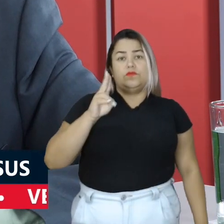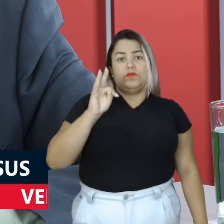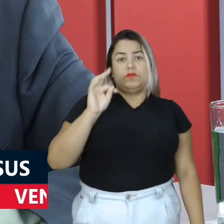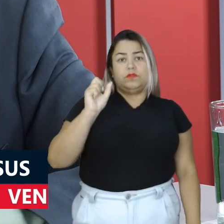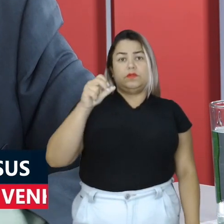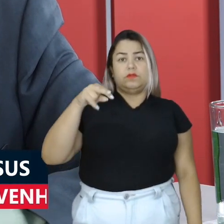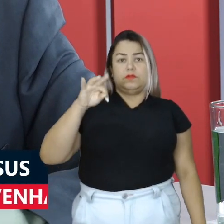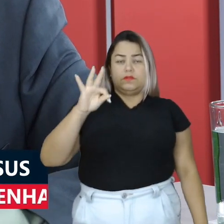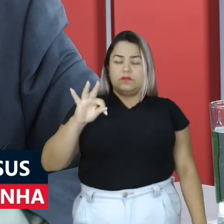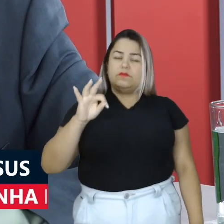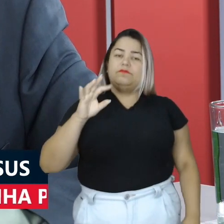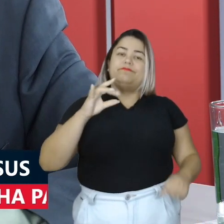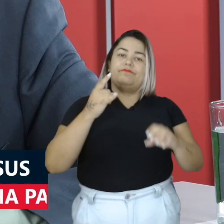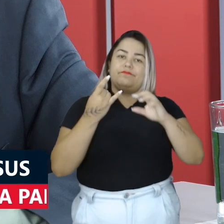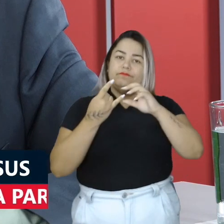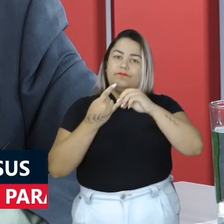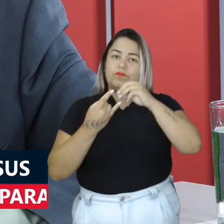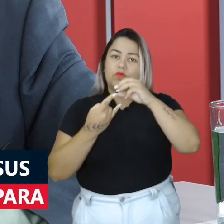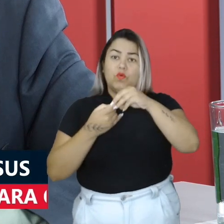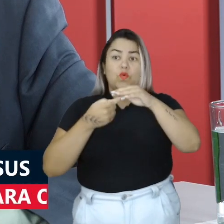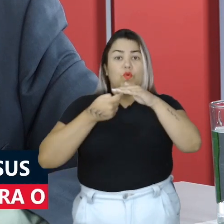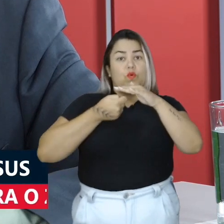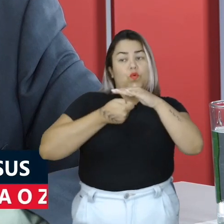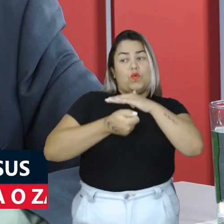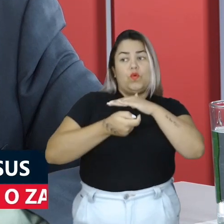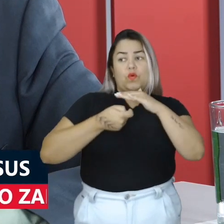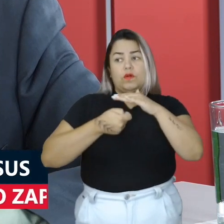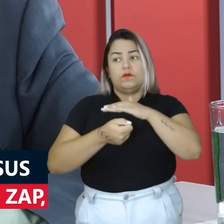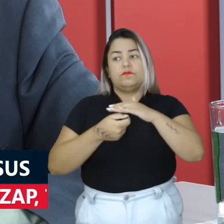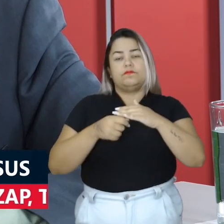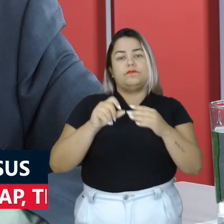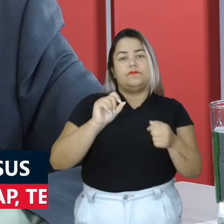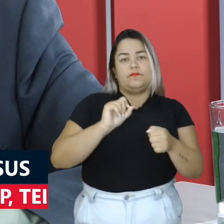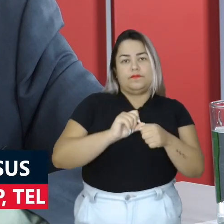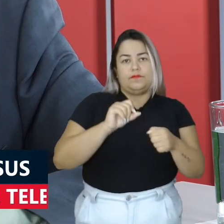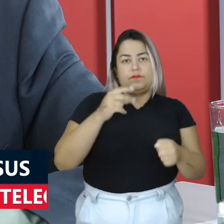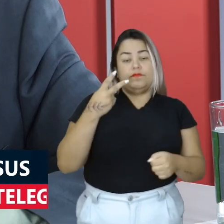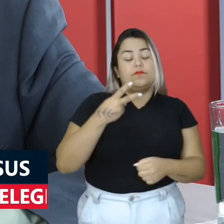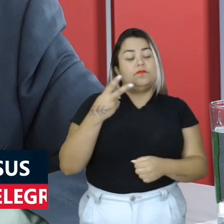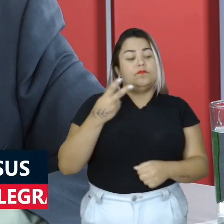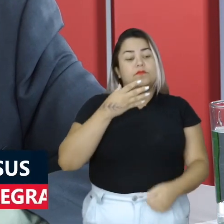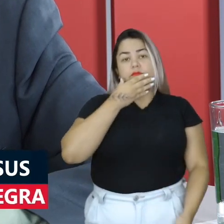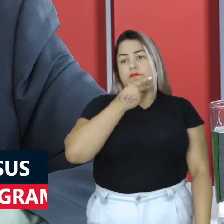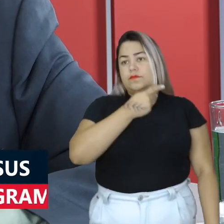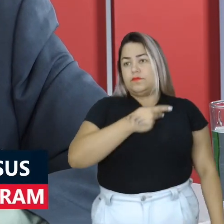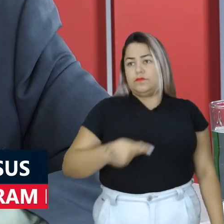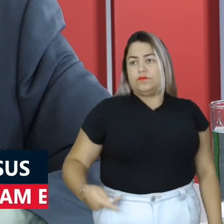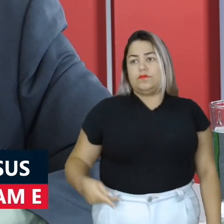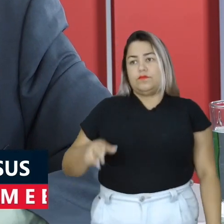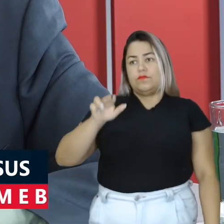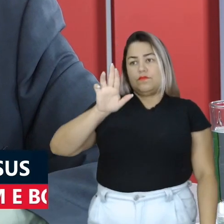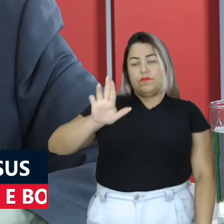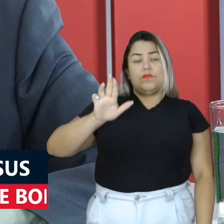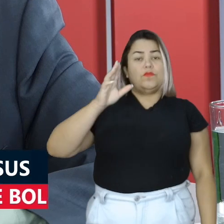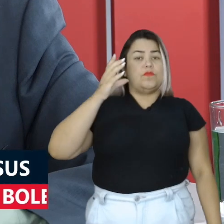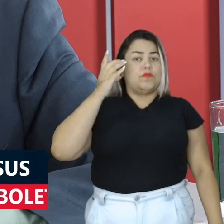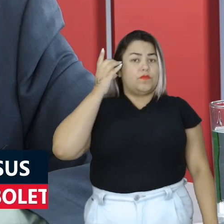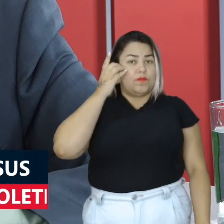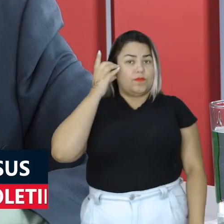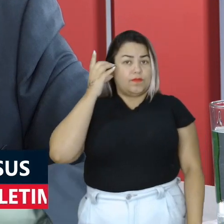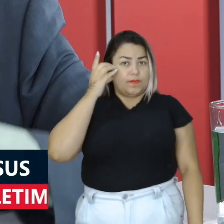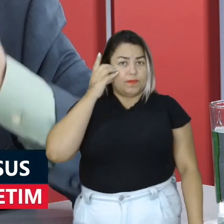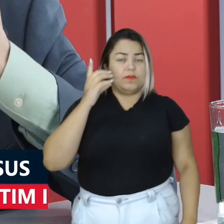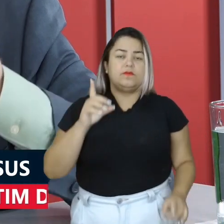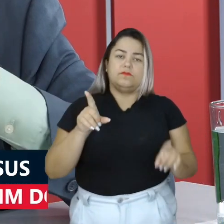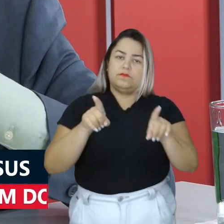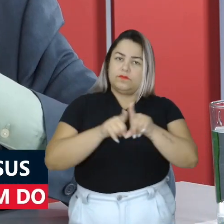Fiocruz por causa dos investimentos que foram feitos lá atrás, nos 2 governos do presidente Lula e nos 2 governos da presidenta Dilma.